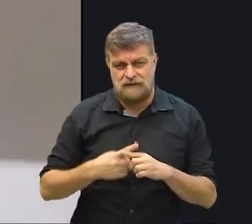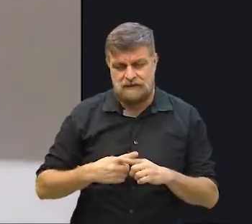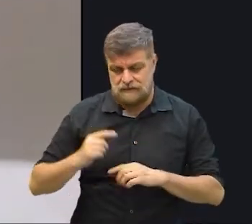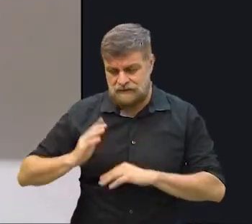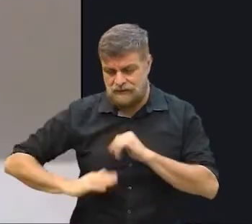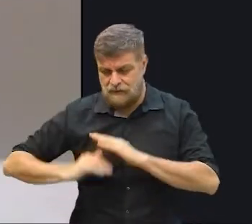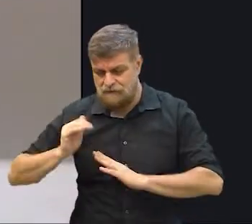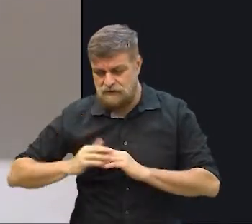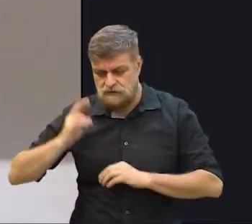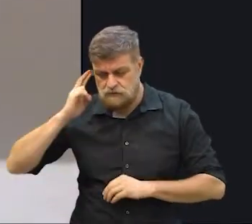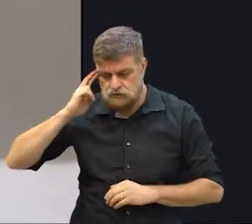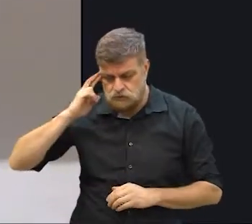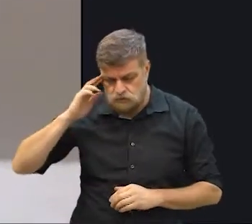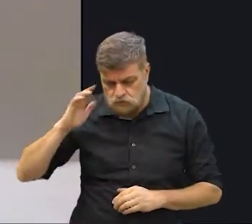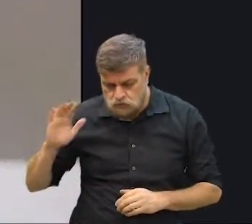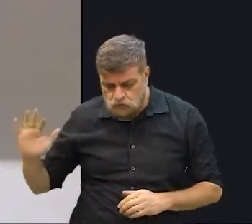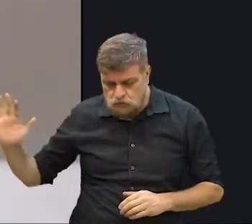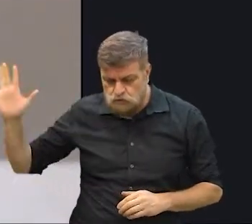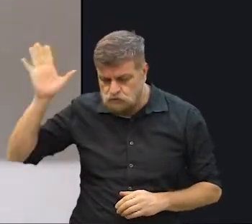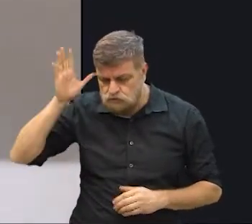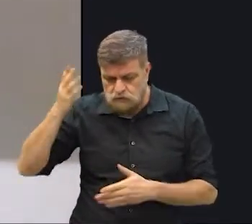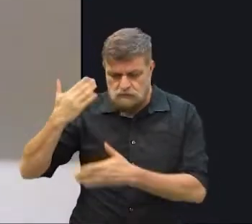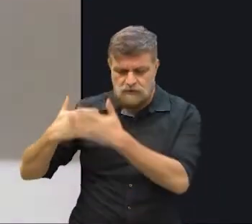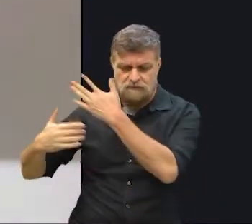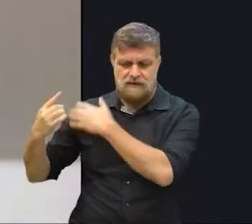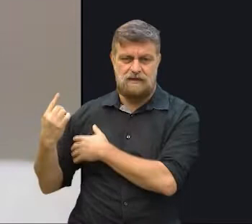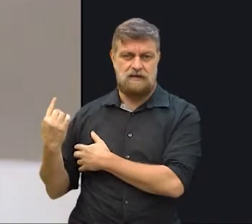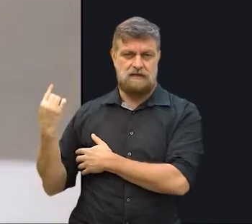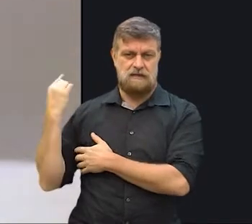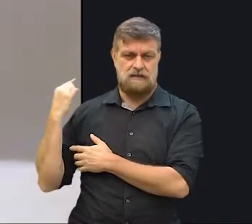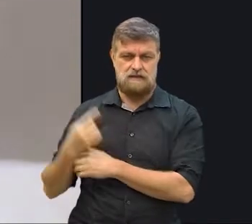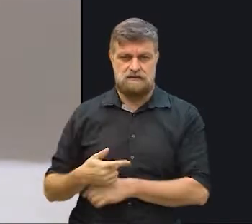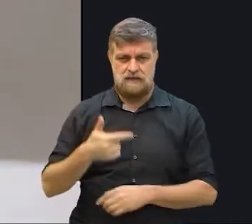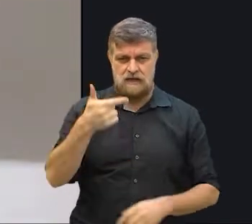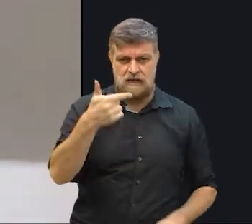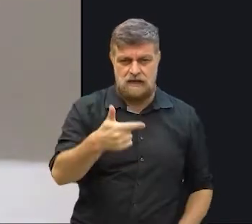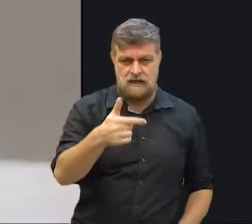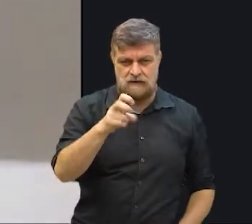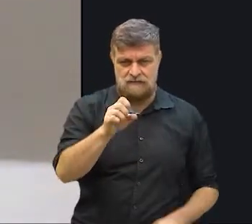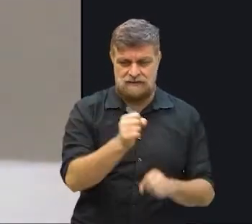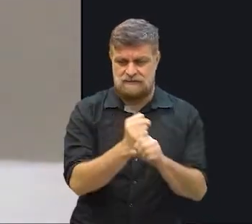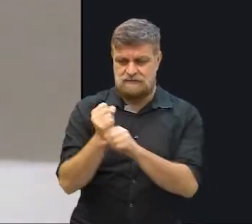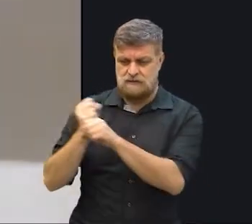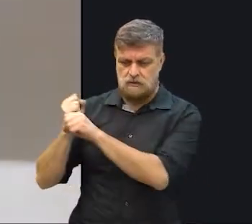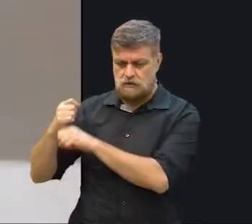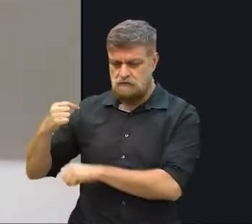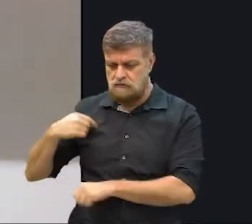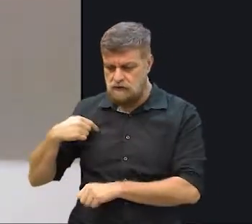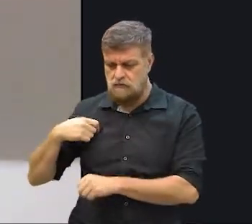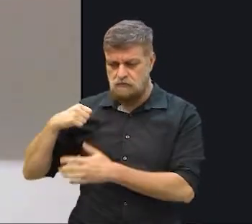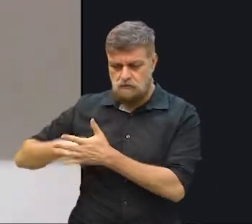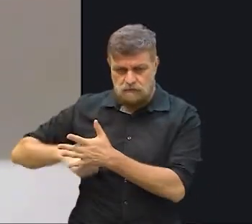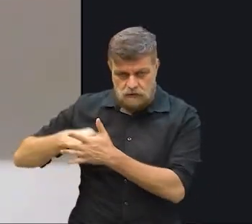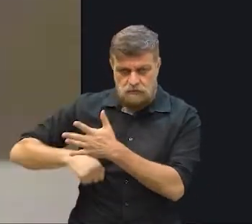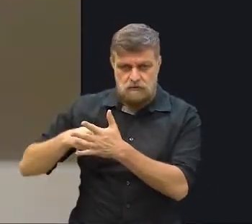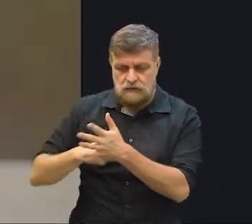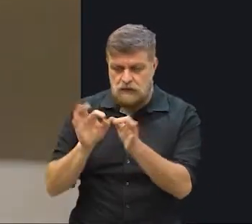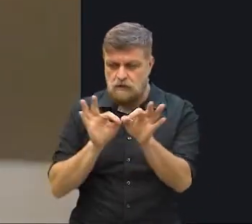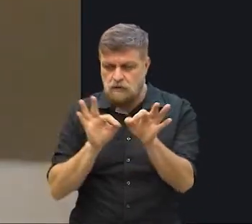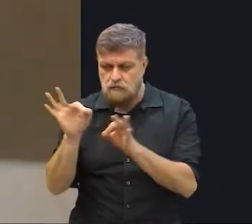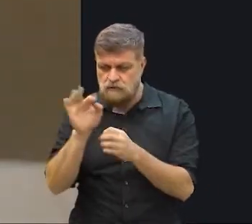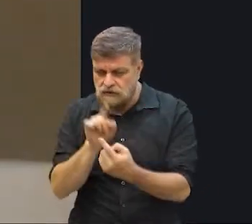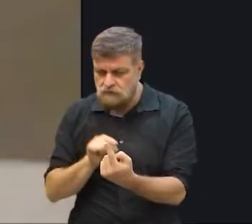a concretização de um sonho nascido lá atrás, há mais de 25 anos, venho desenvolvendo